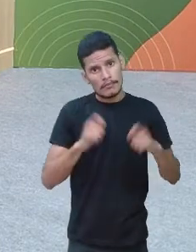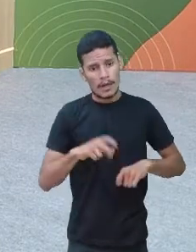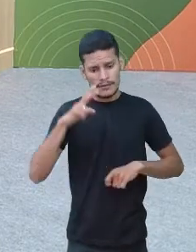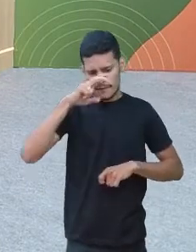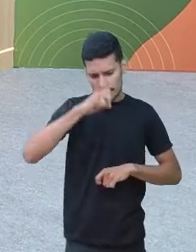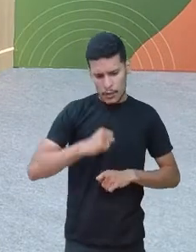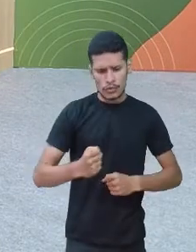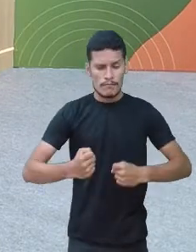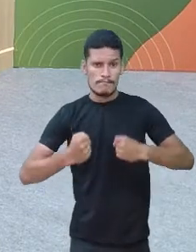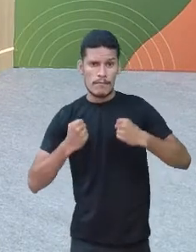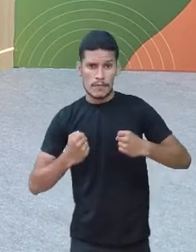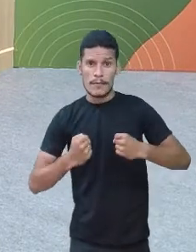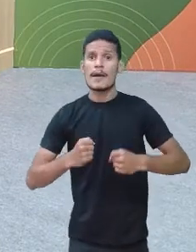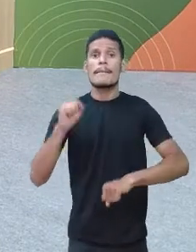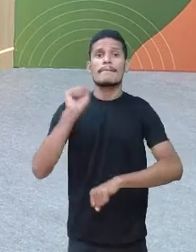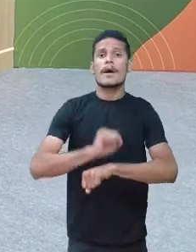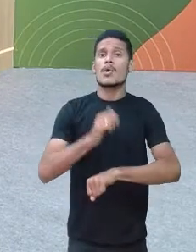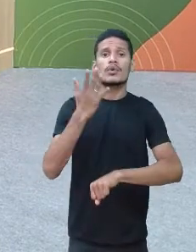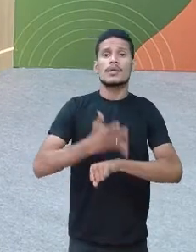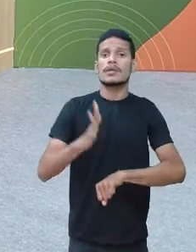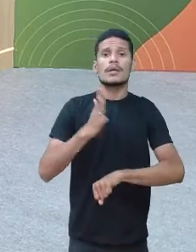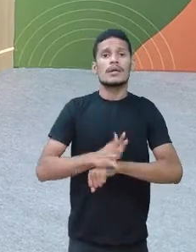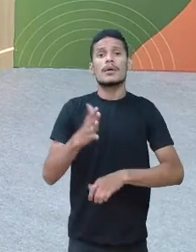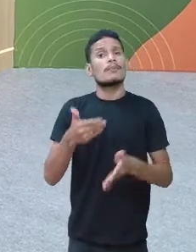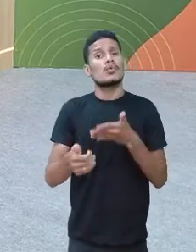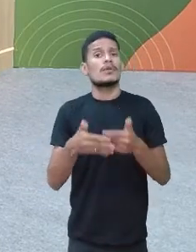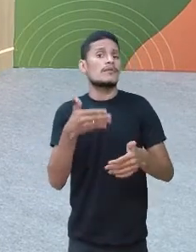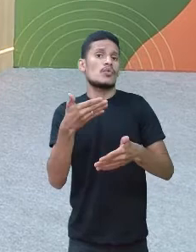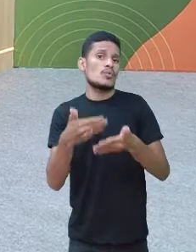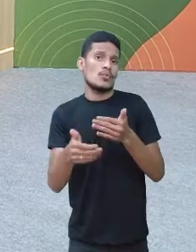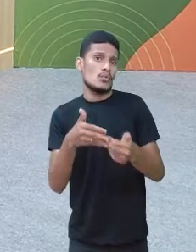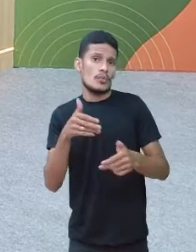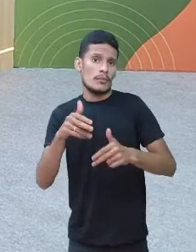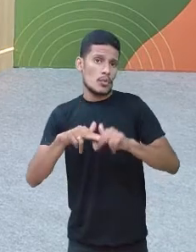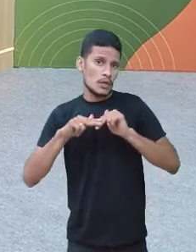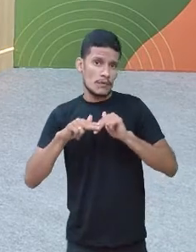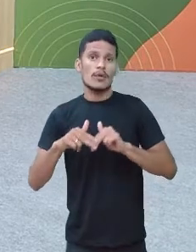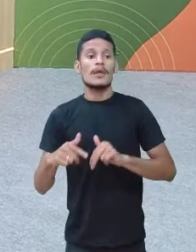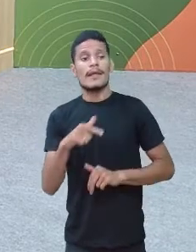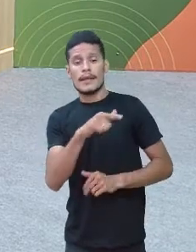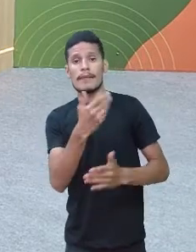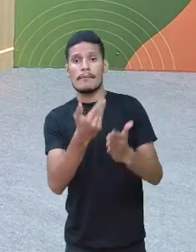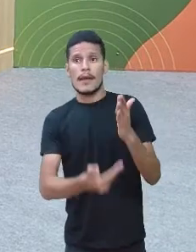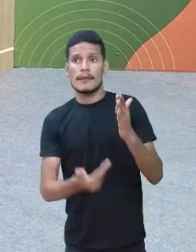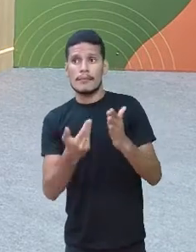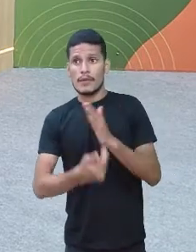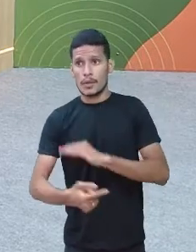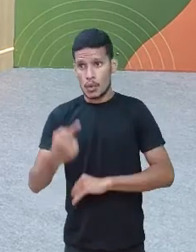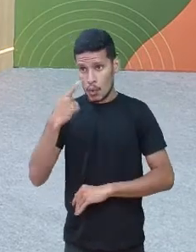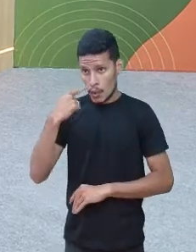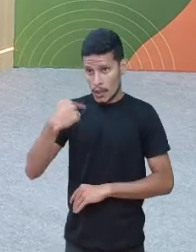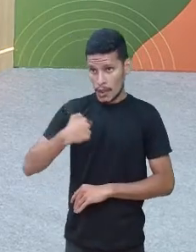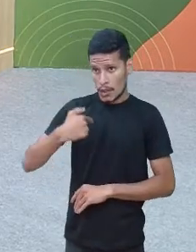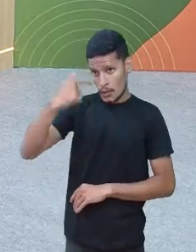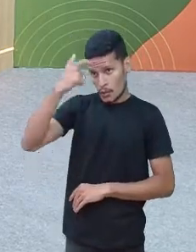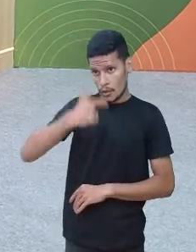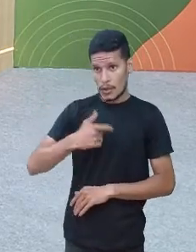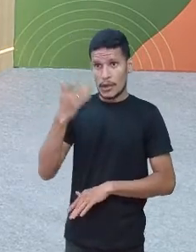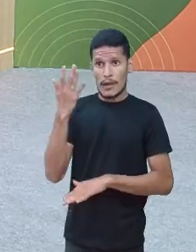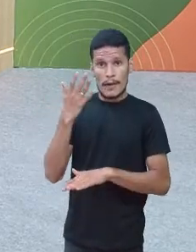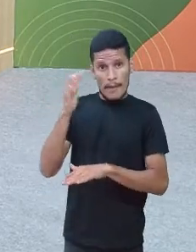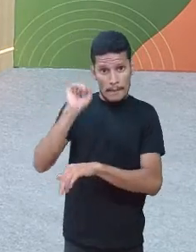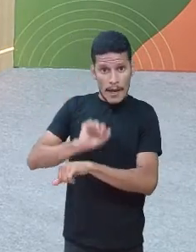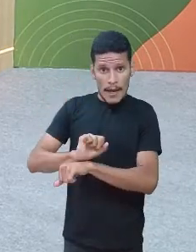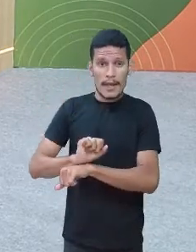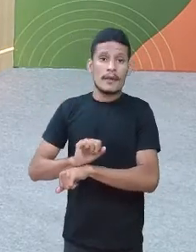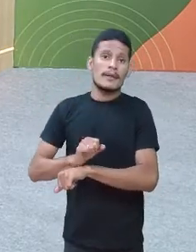depois ele parou de treinar, sei lá, por qualquer motivo, e aí ele meio que começa a perder, né? Então, por exemplo, eu aqui, ó, Parei de treinar uns